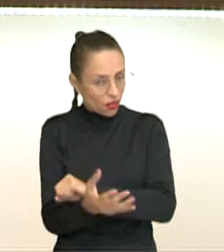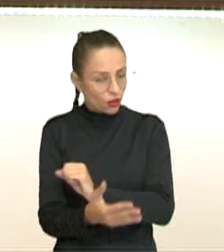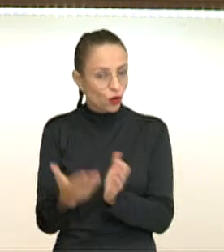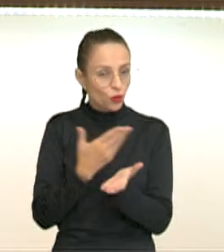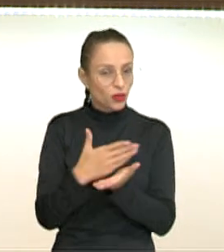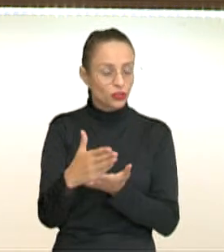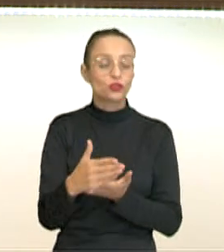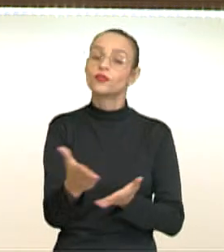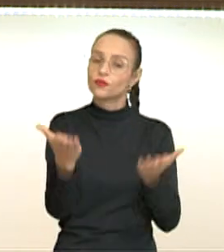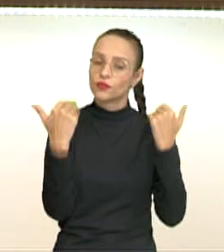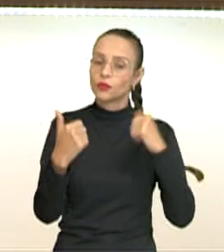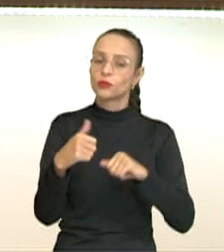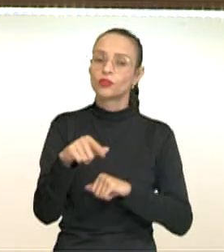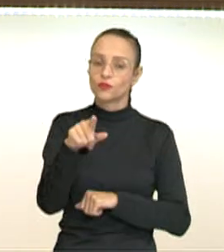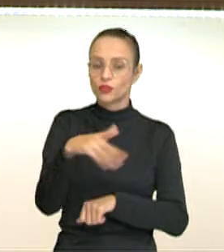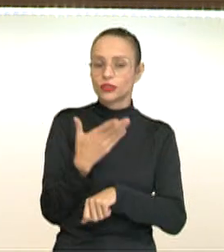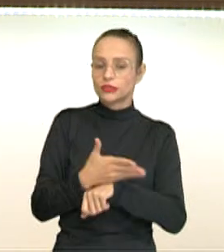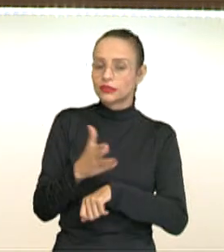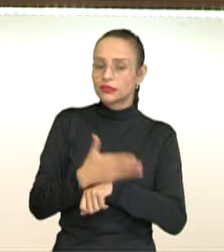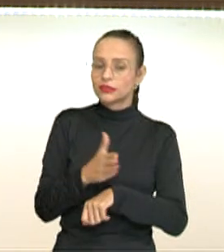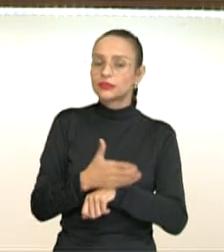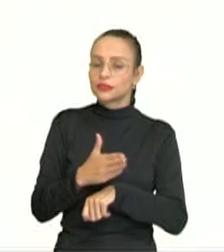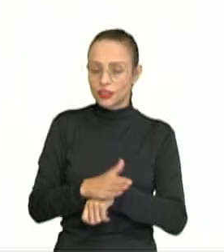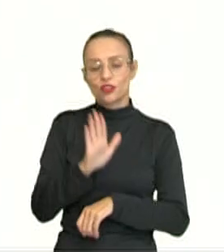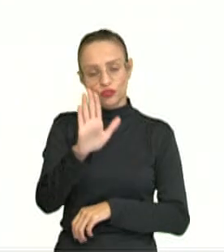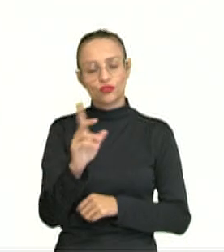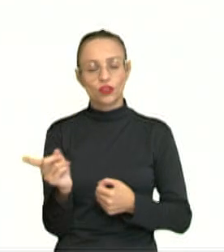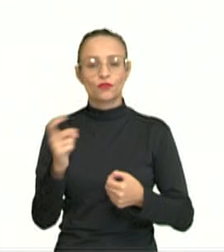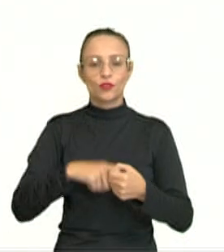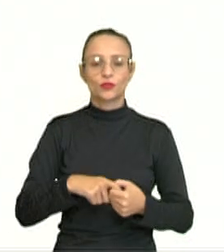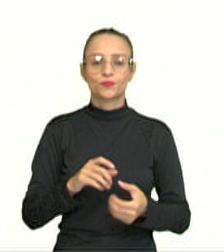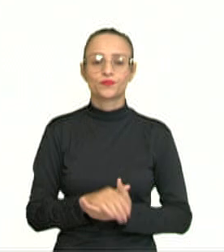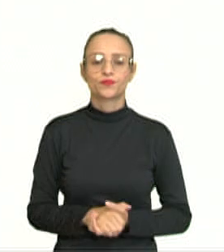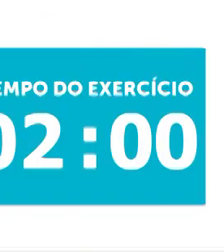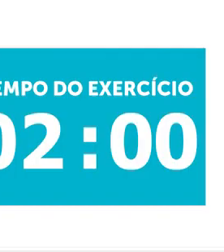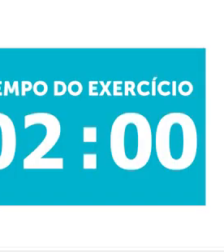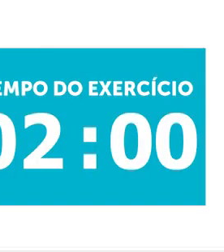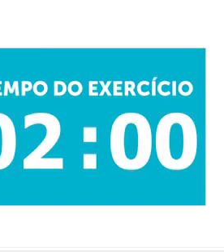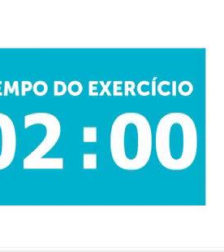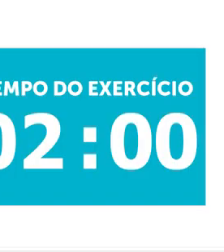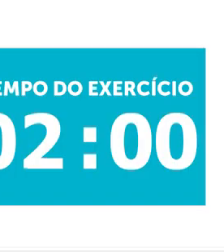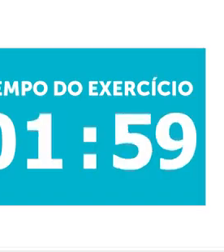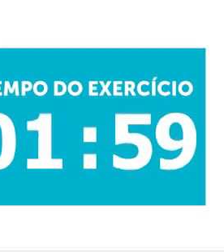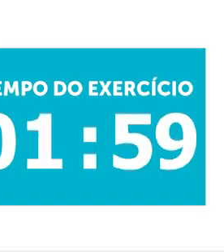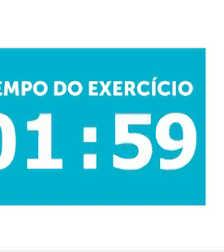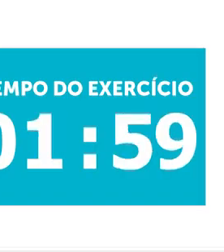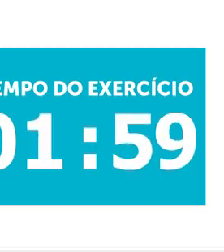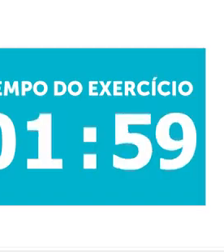então vamos lá, mãos à obra e daqui a pouquinho eu volto com vocês.